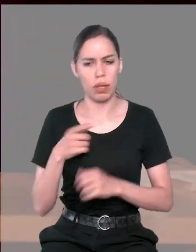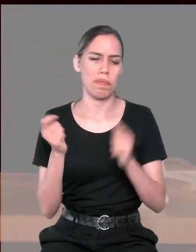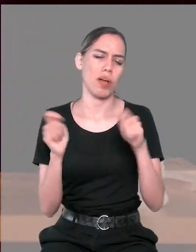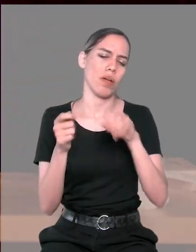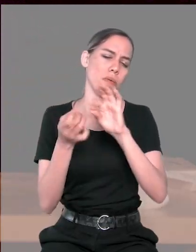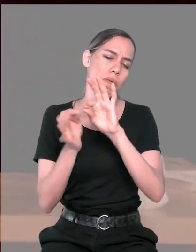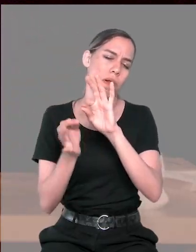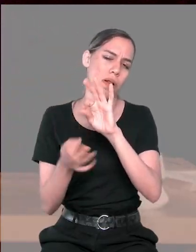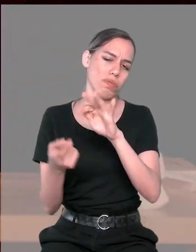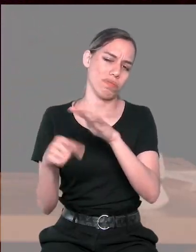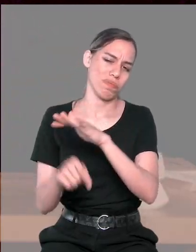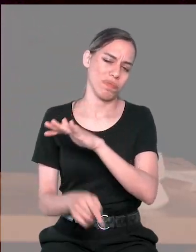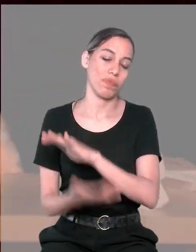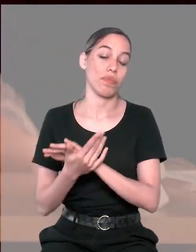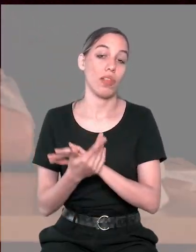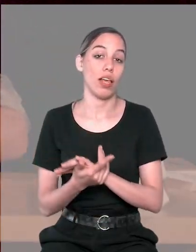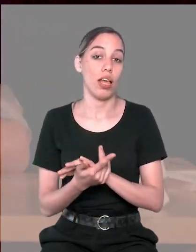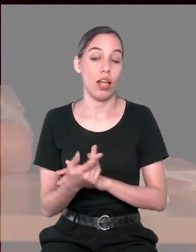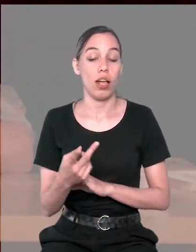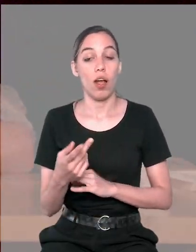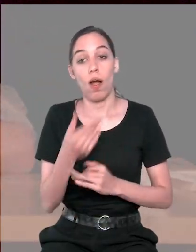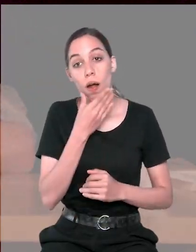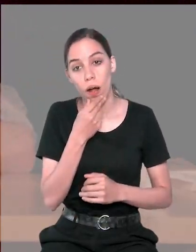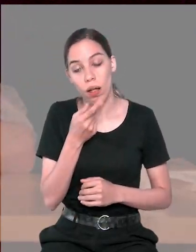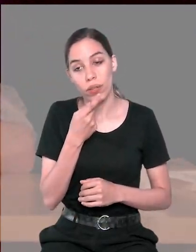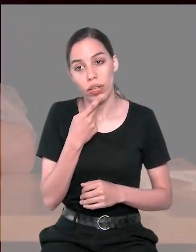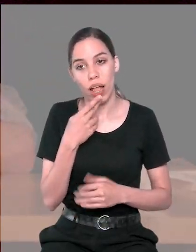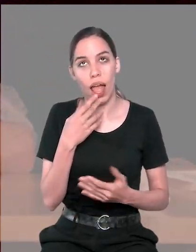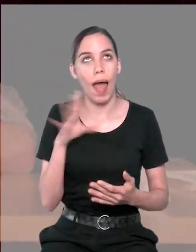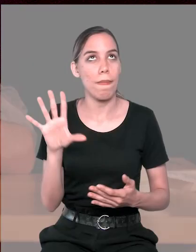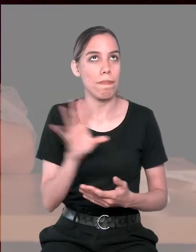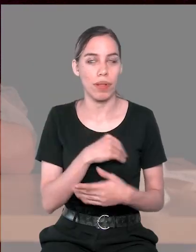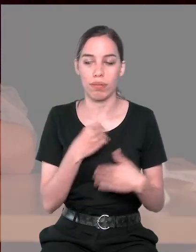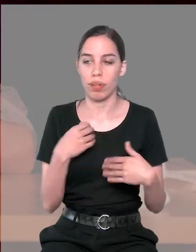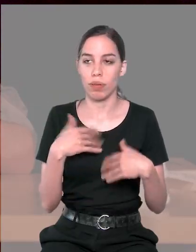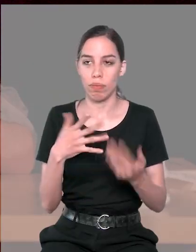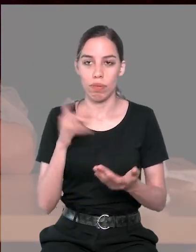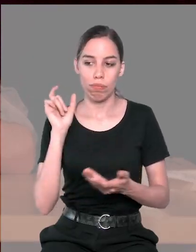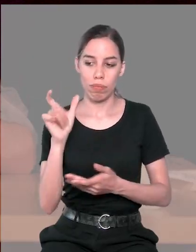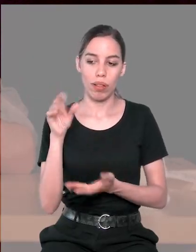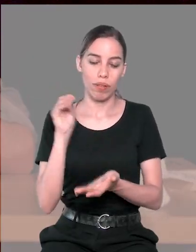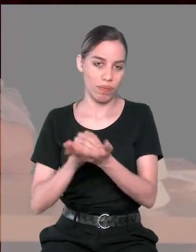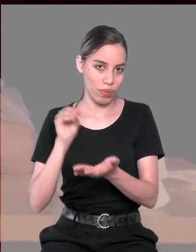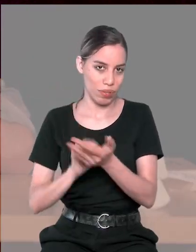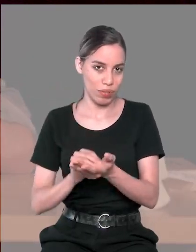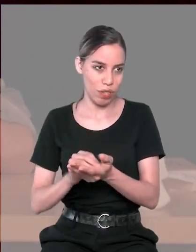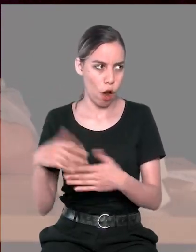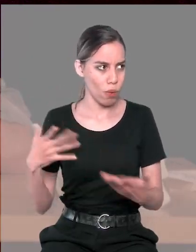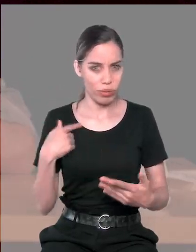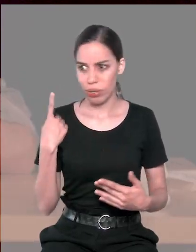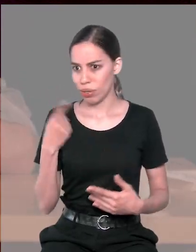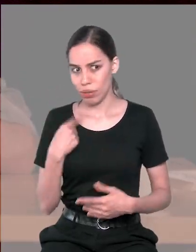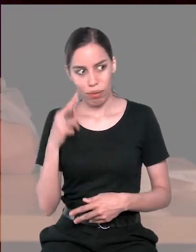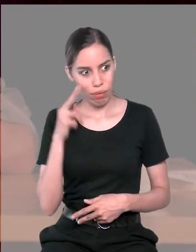desdobramentos, o Valéry era fascinado quando as palavras faltavam para ele. É uma coisa que nós estamos muito